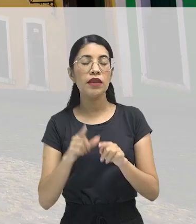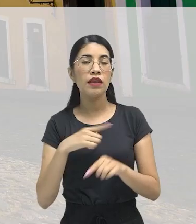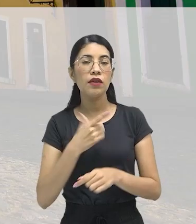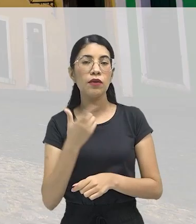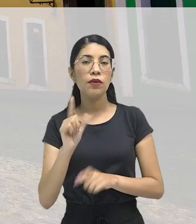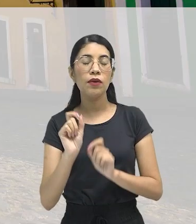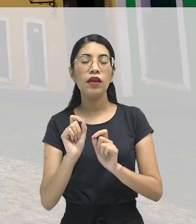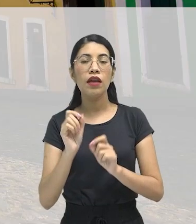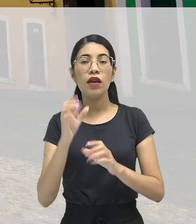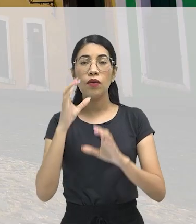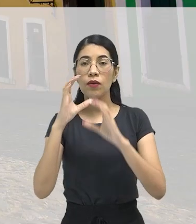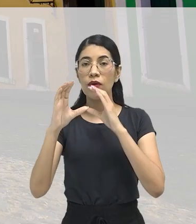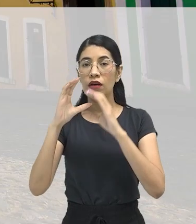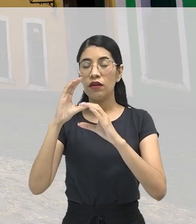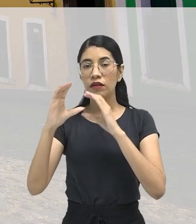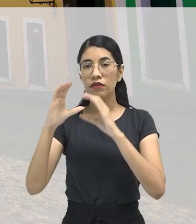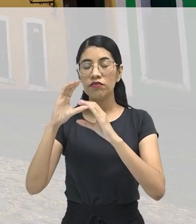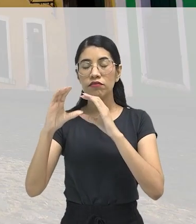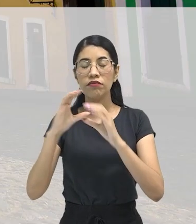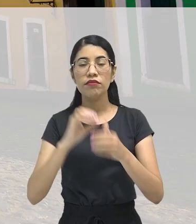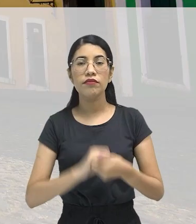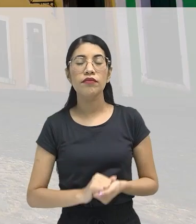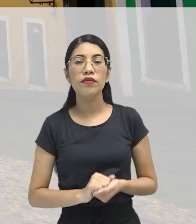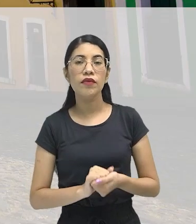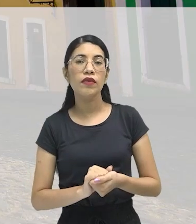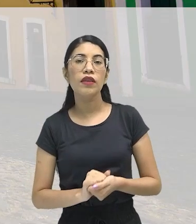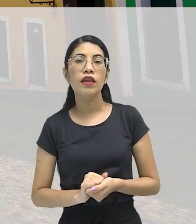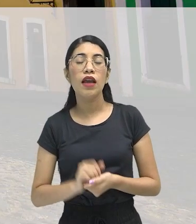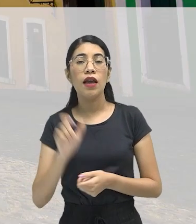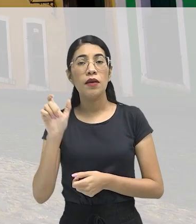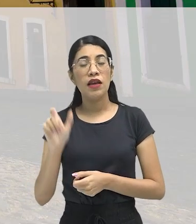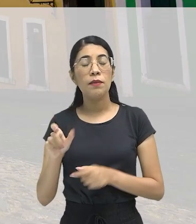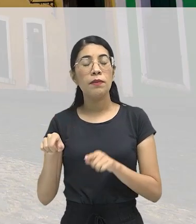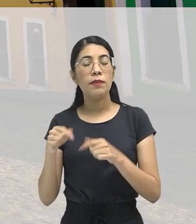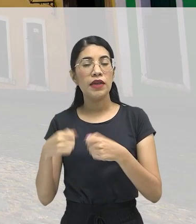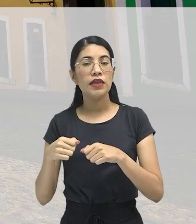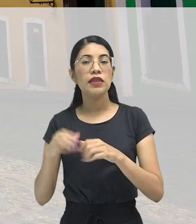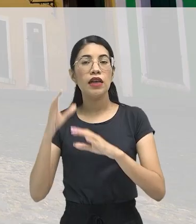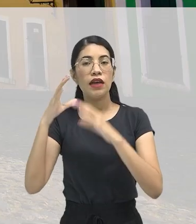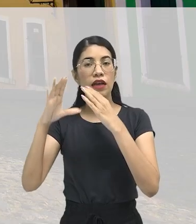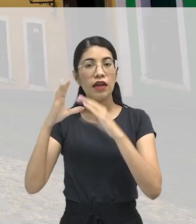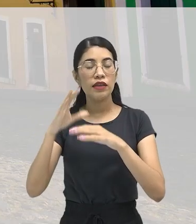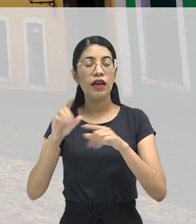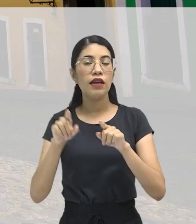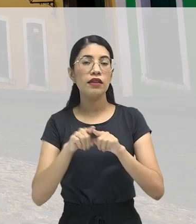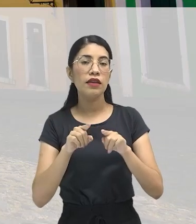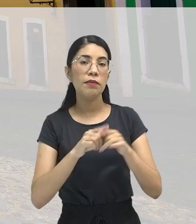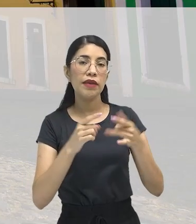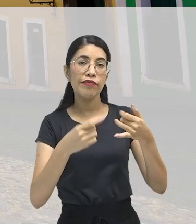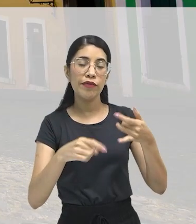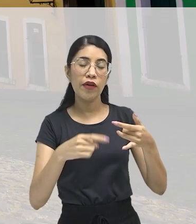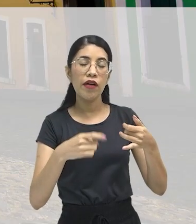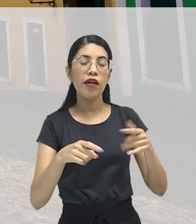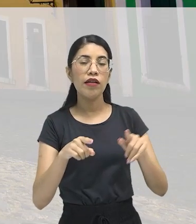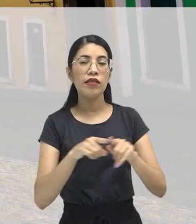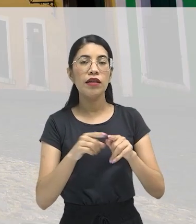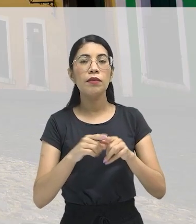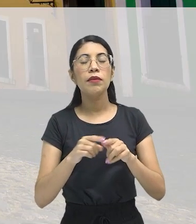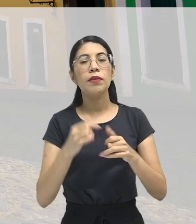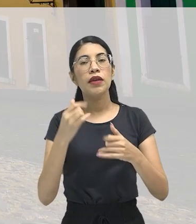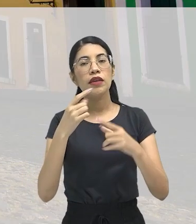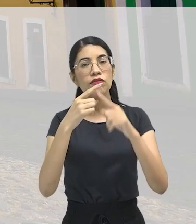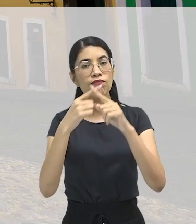presença do canto, né? Como eu falei para vocês, os capoeiristas têm que cantar, tocar e jogar. O canto,